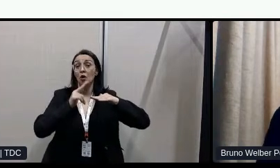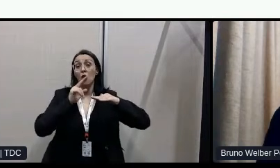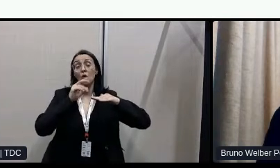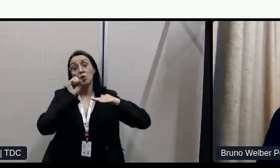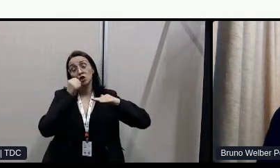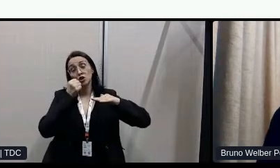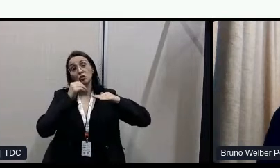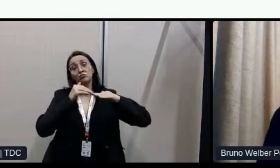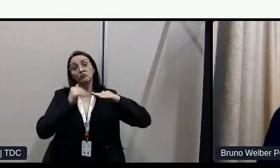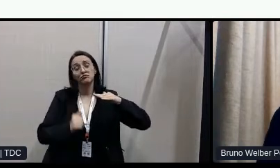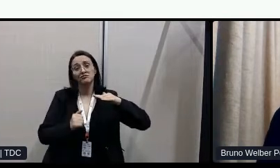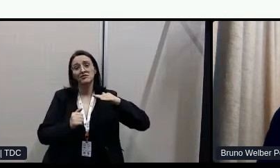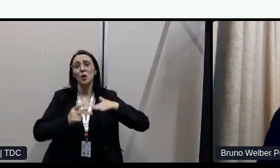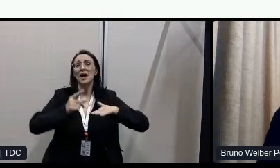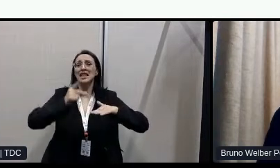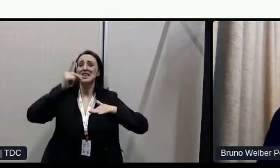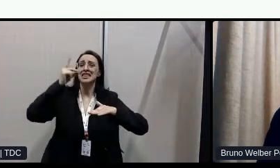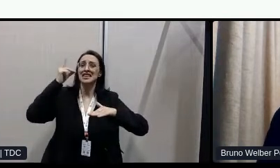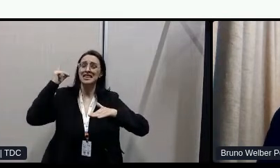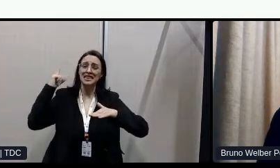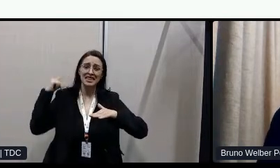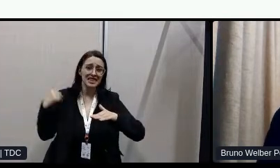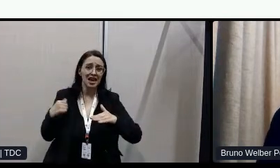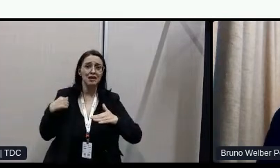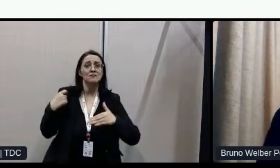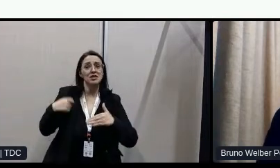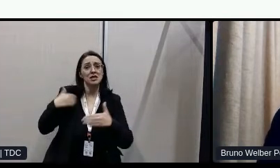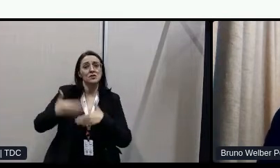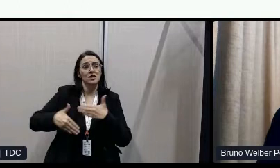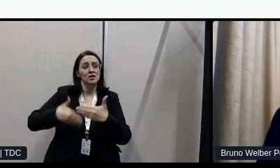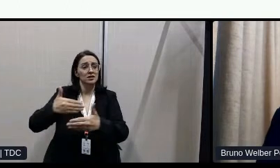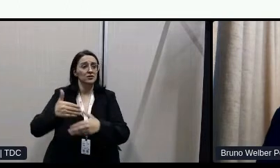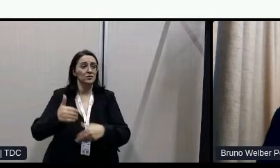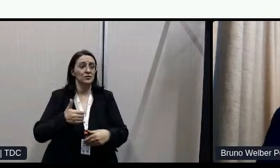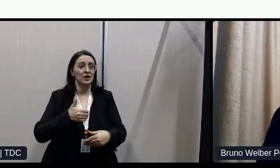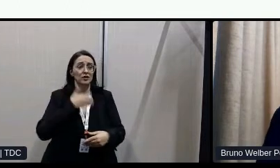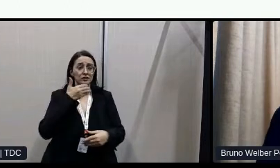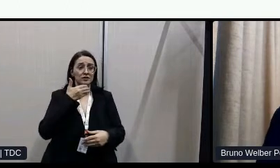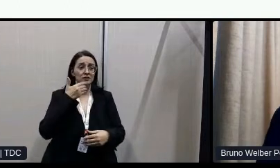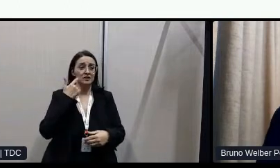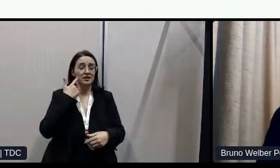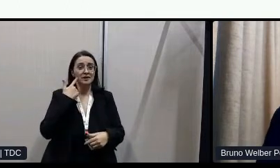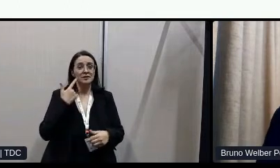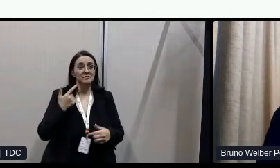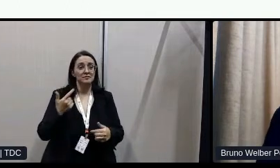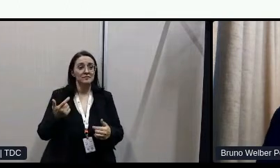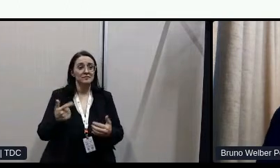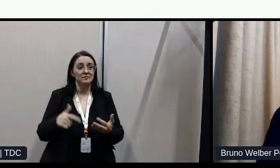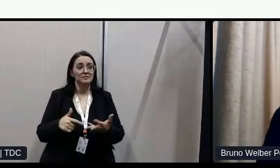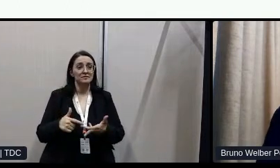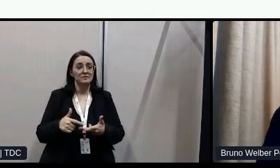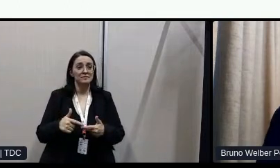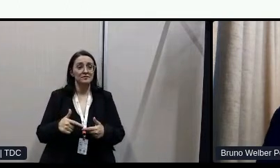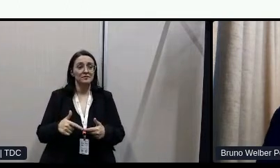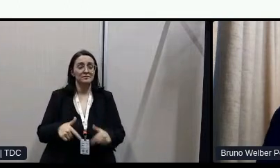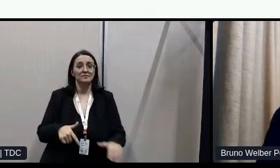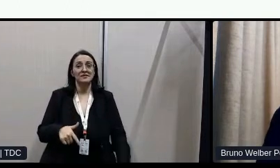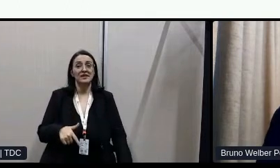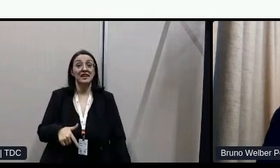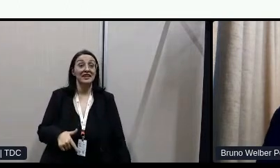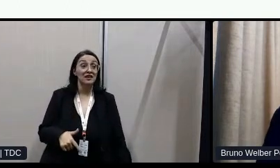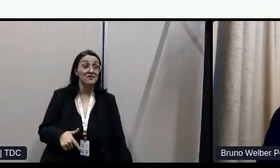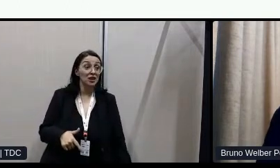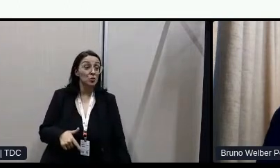que os iPhones anteriores ainda recebam atualização do iOS, né, o sistema operacional teoricamente seria o mesmo, mas nós temos que